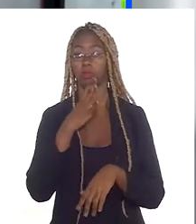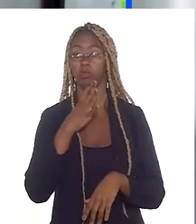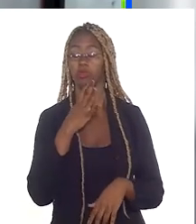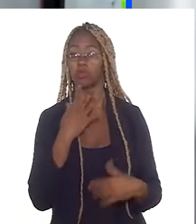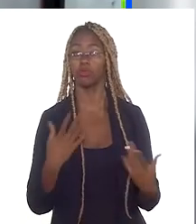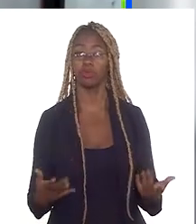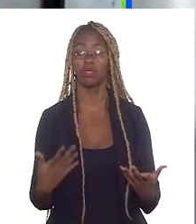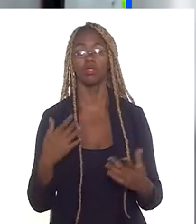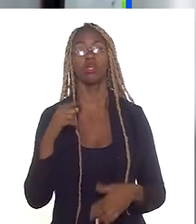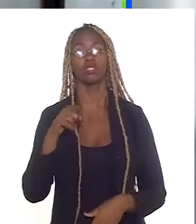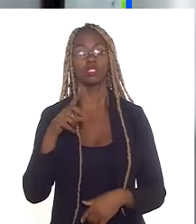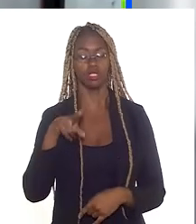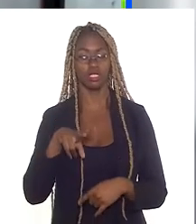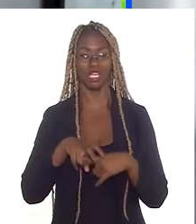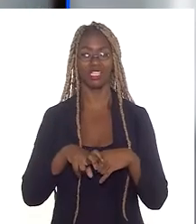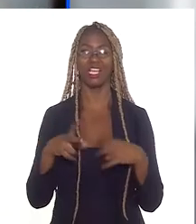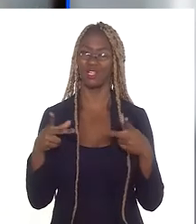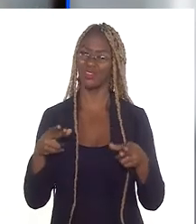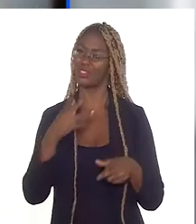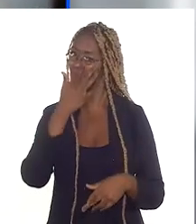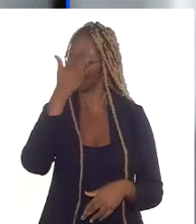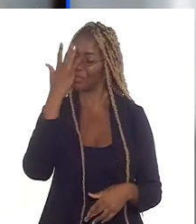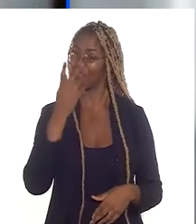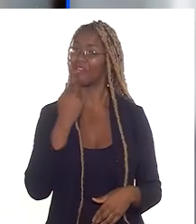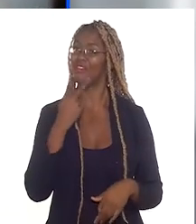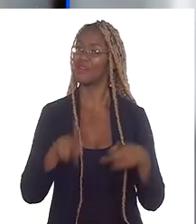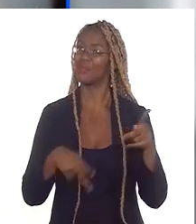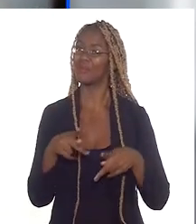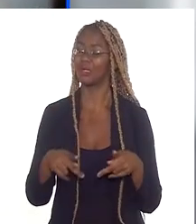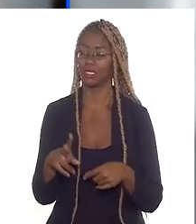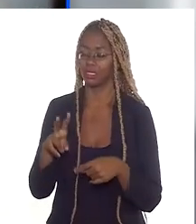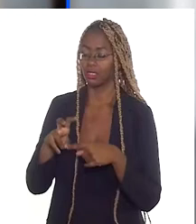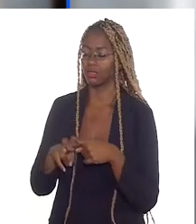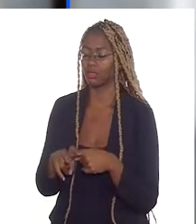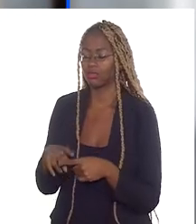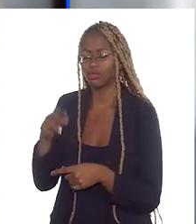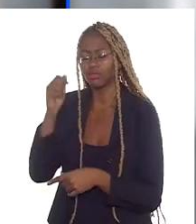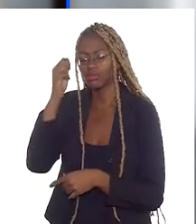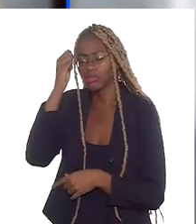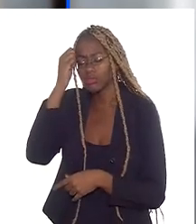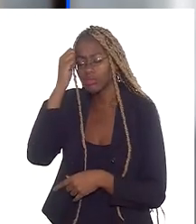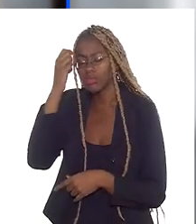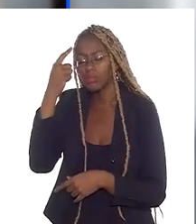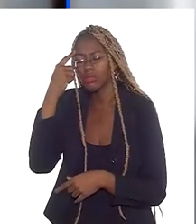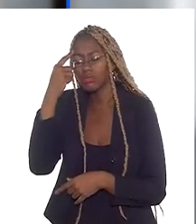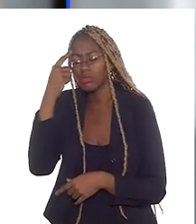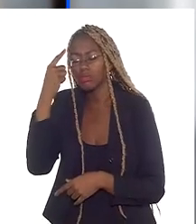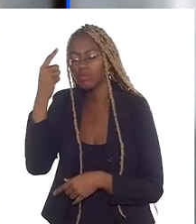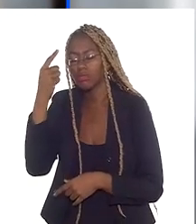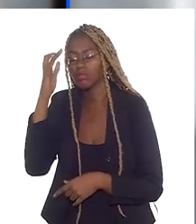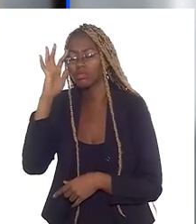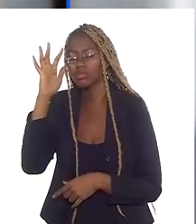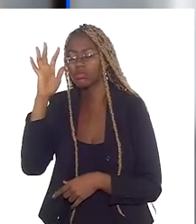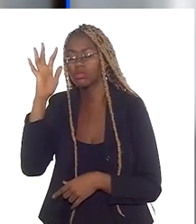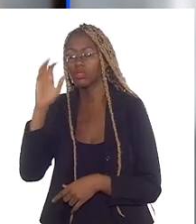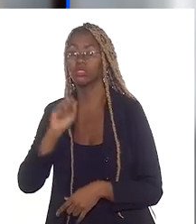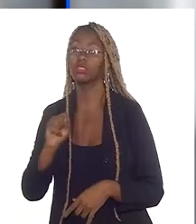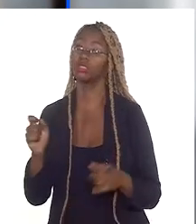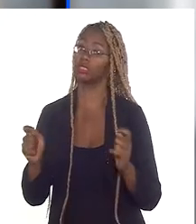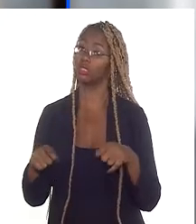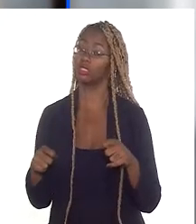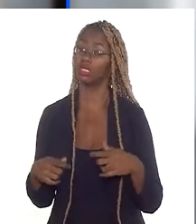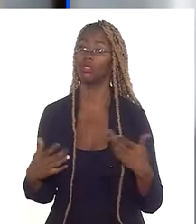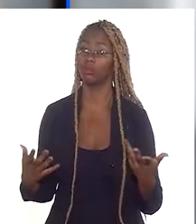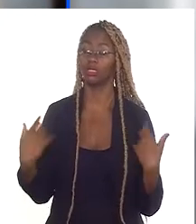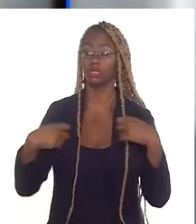esse esse momento realmente da gente sentar como algumas pessoas dizem popularmente vamos entrar no cantinho da reflexão Se pudermos nesse